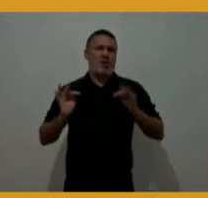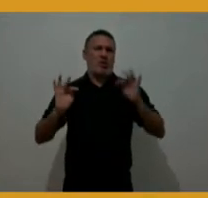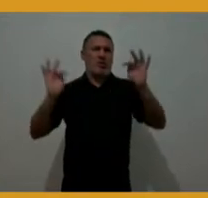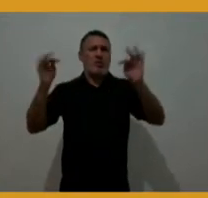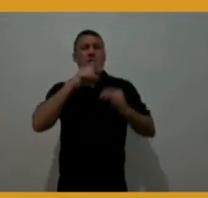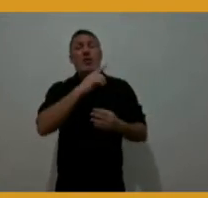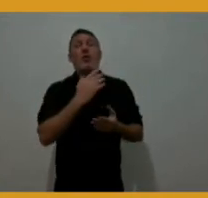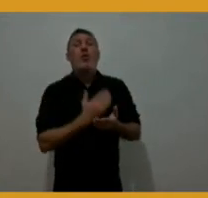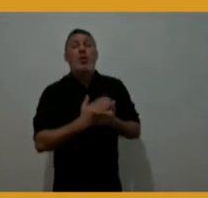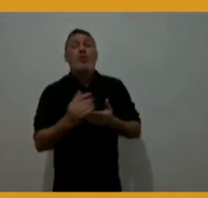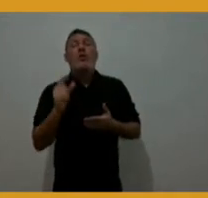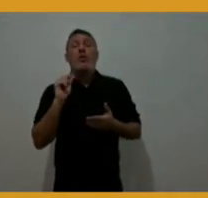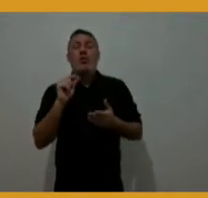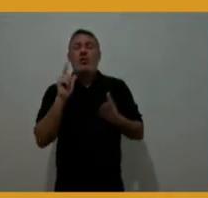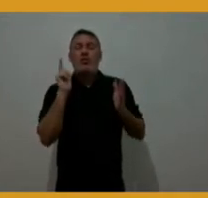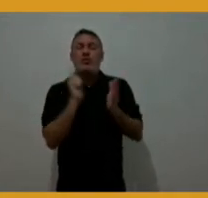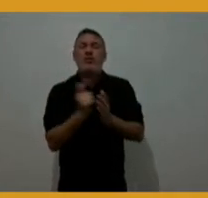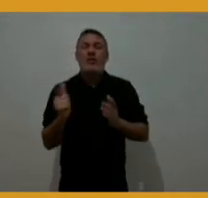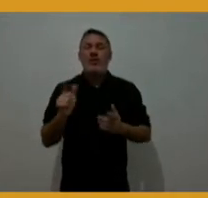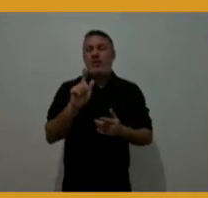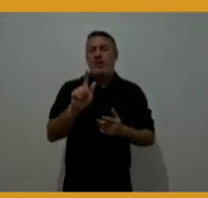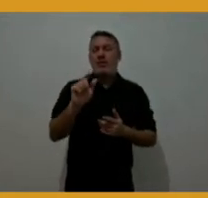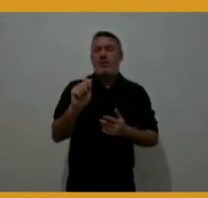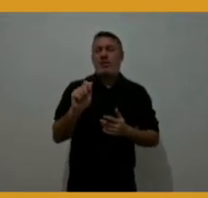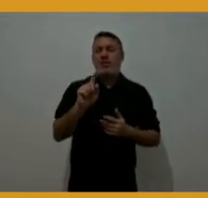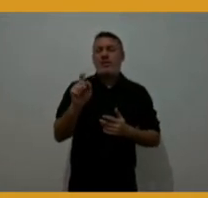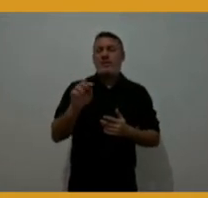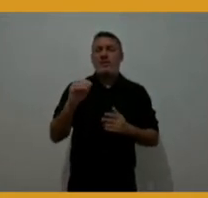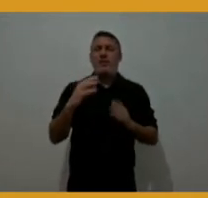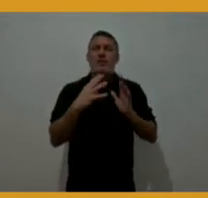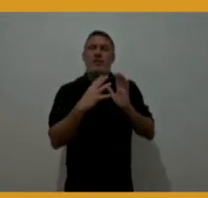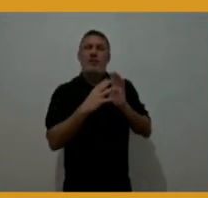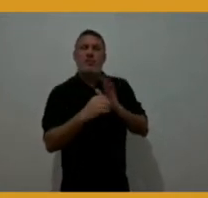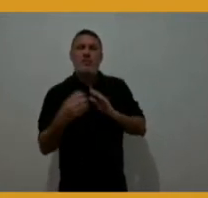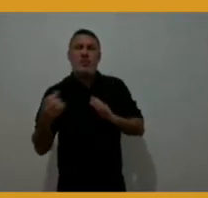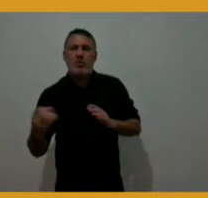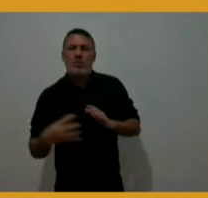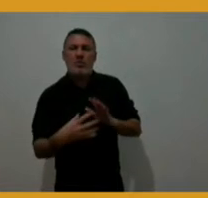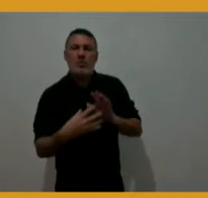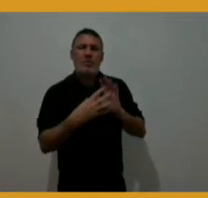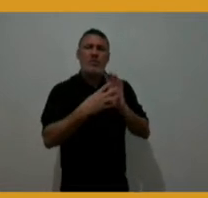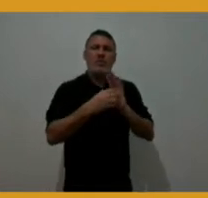A Gazeta, criando novos formatos, editoriais, e em